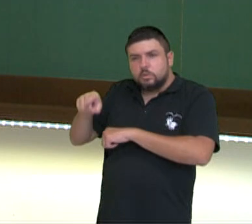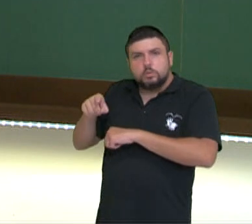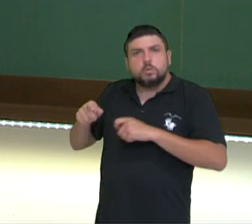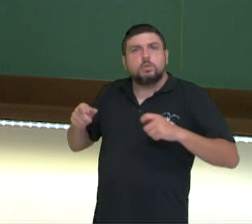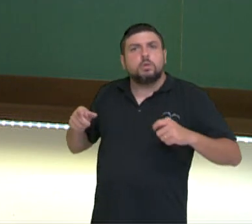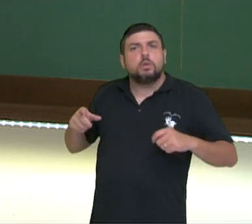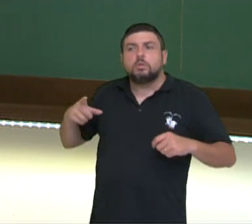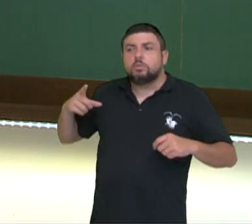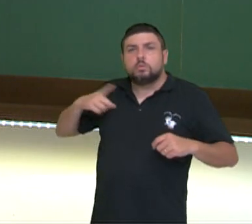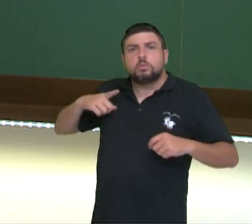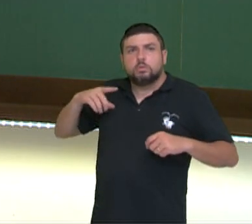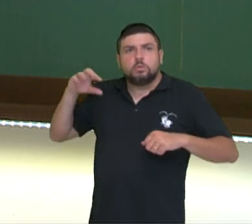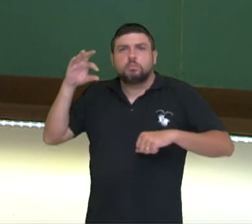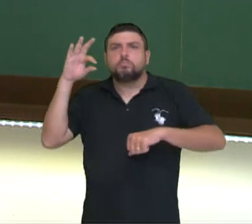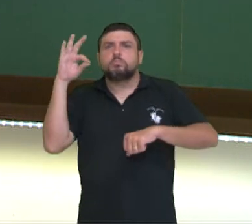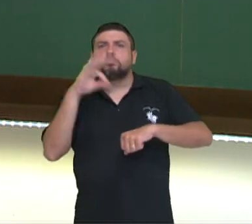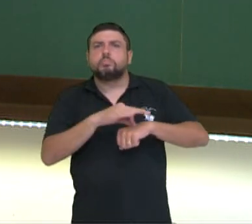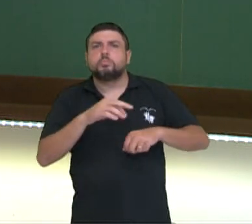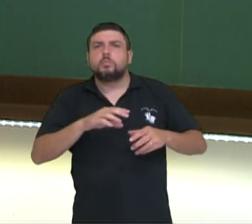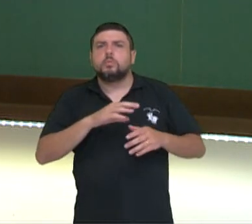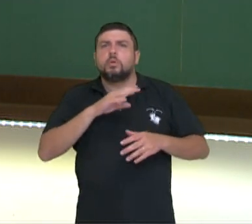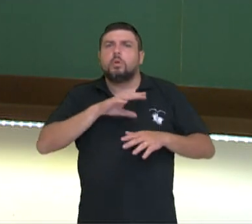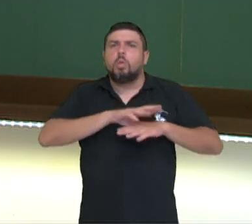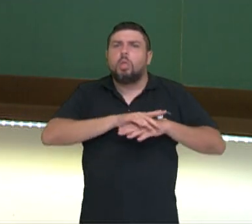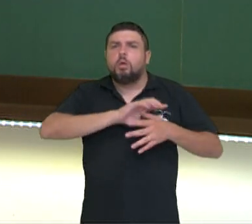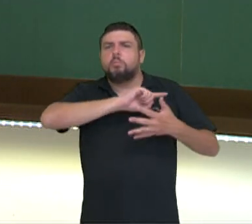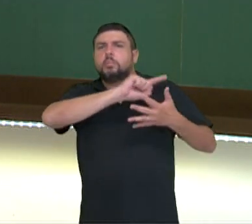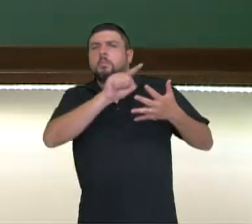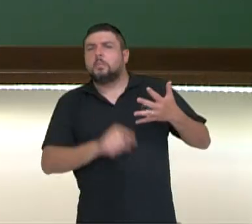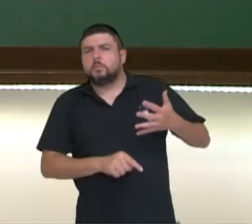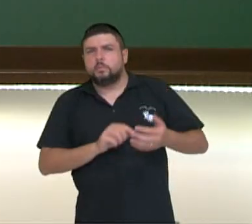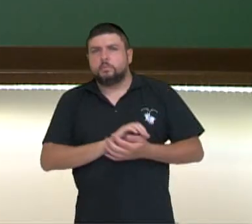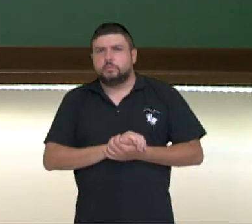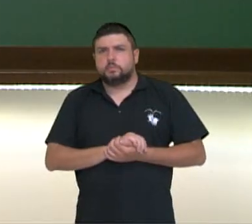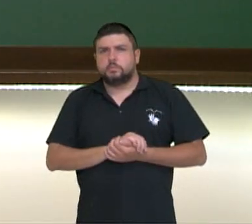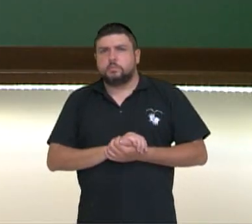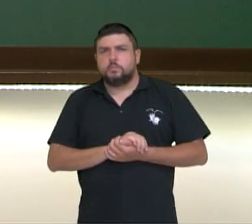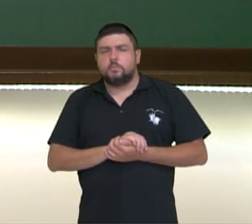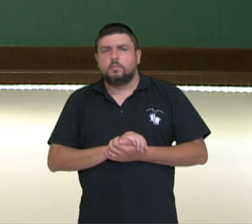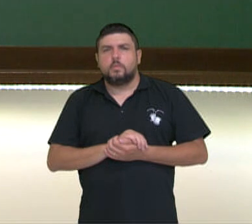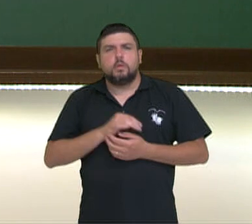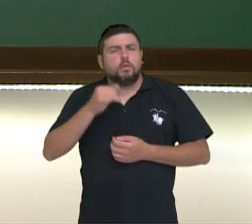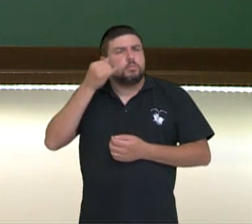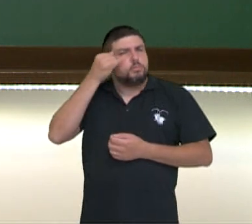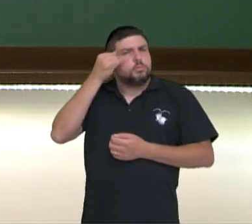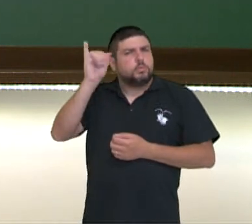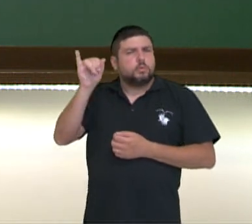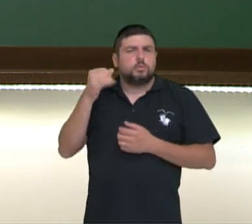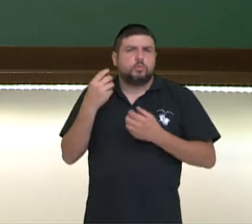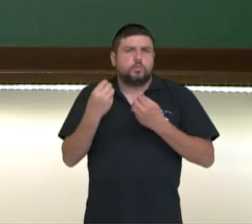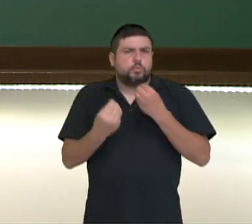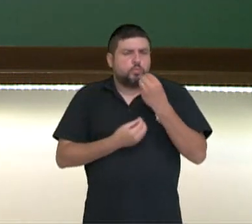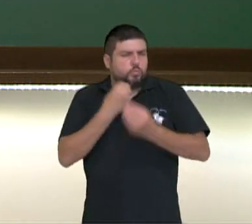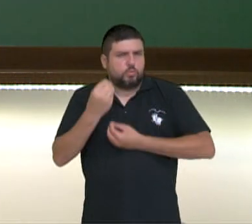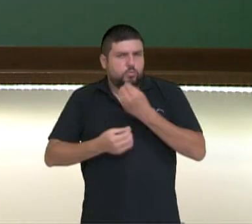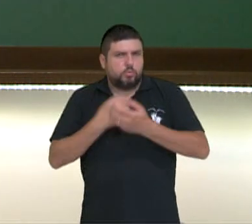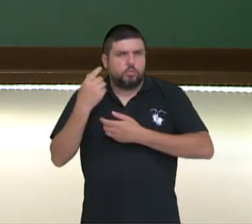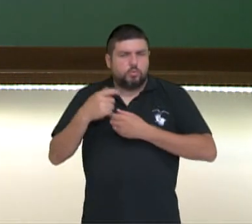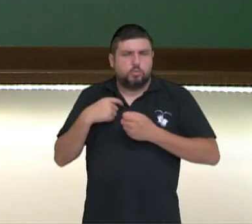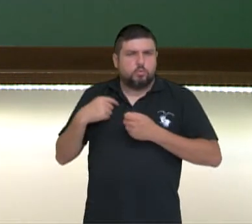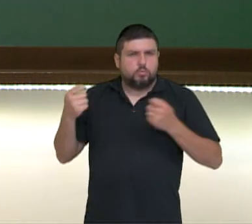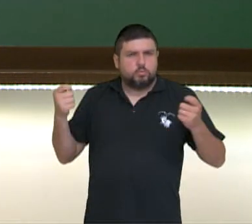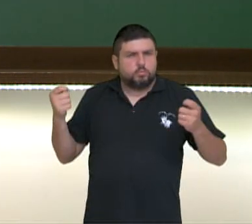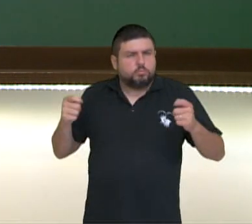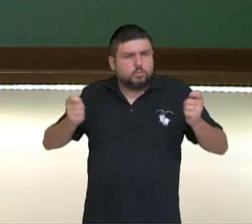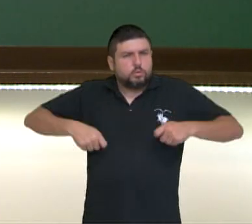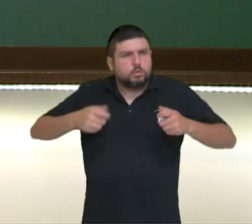aqui para vocês. Como prevenir? Tá? Então, como que você vai fazer? O que a gente vai fazer para poder